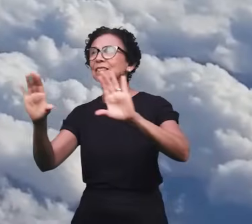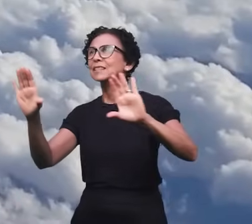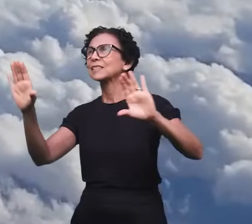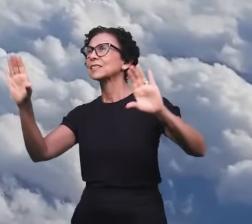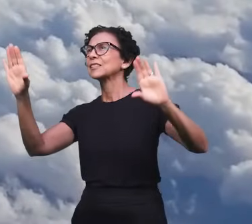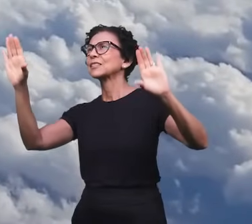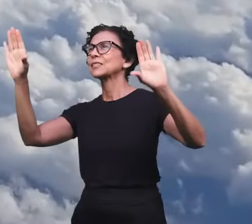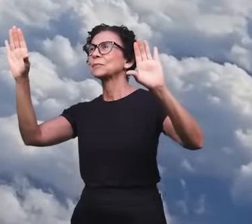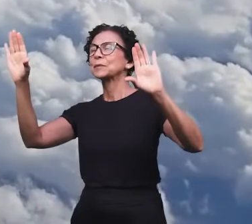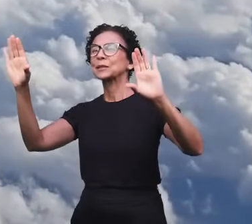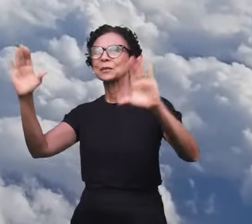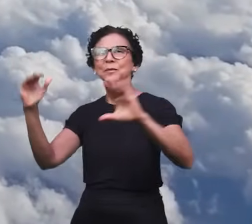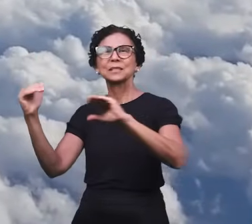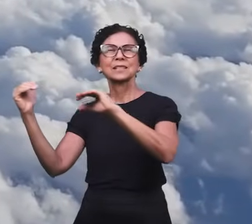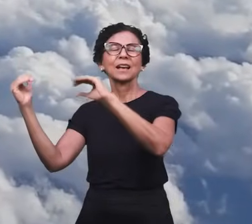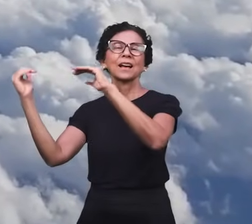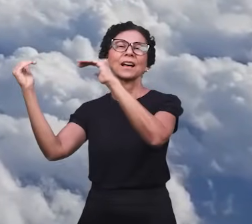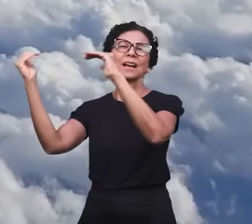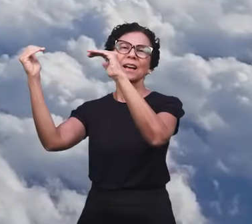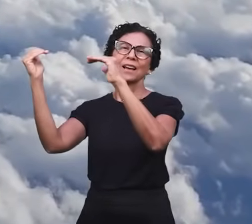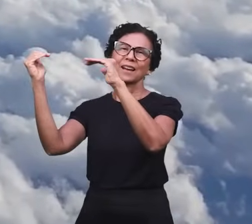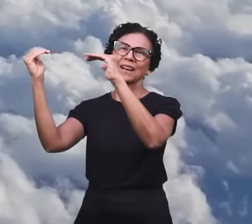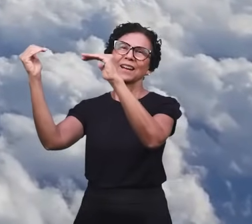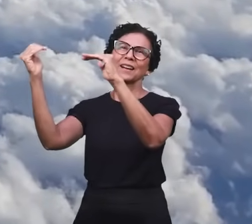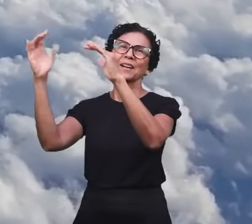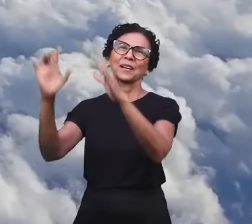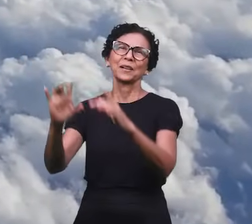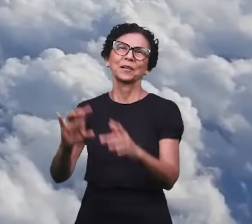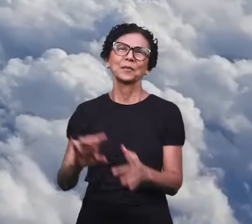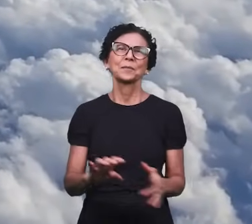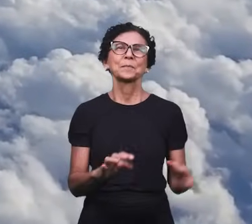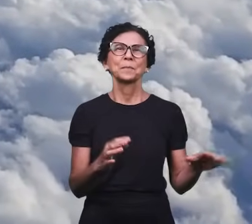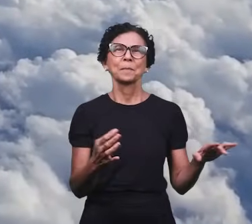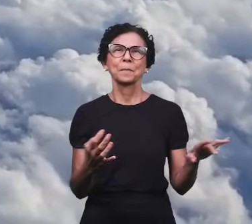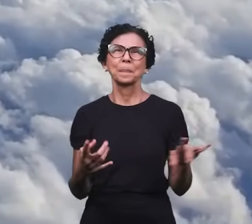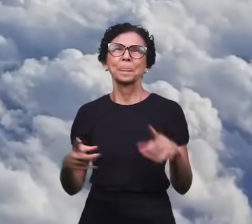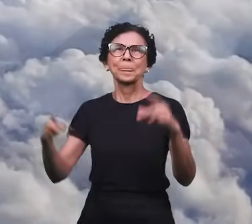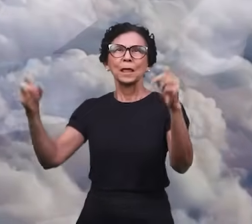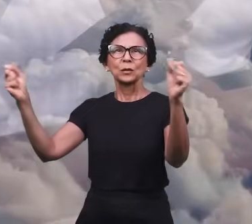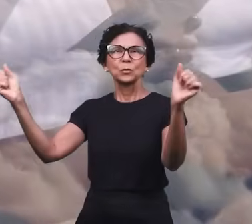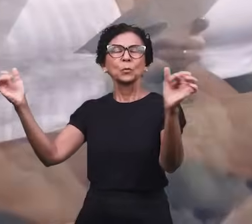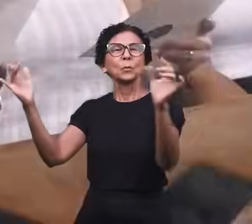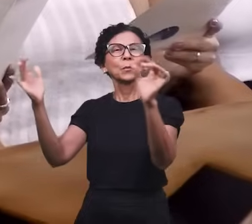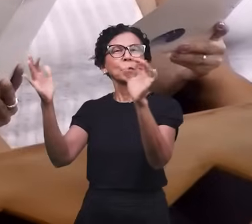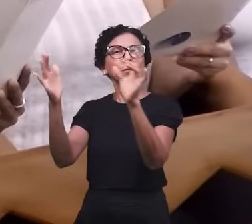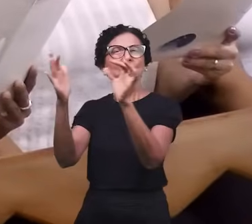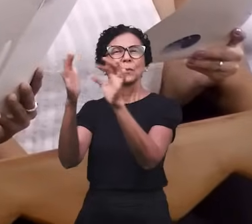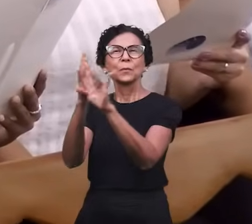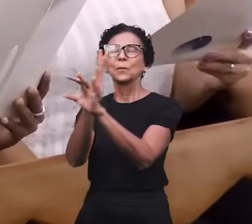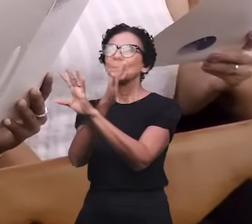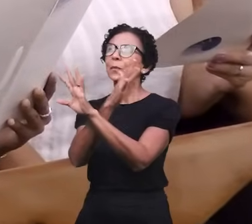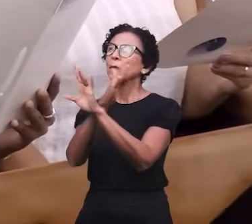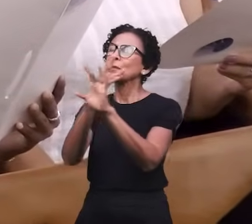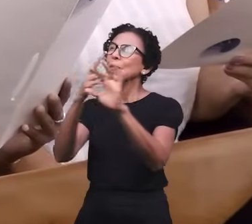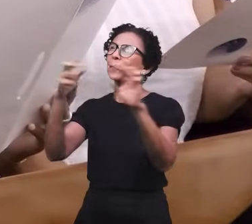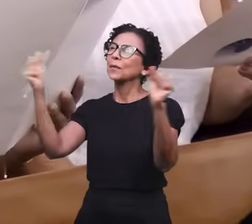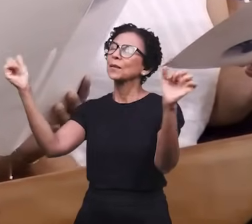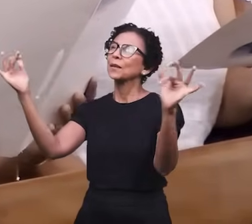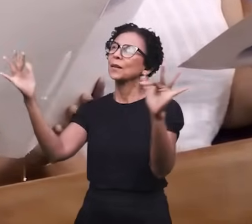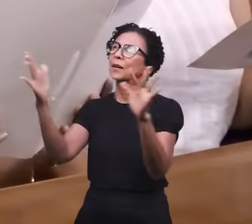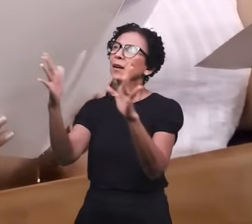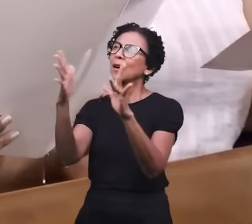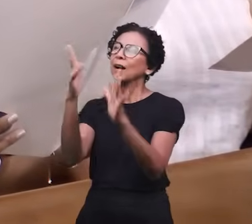sobre o céu. Sobre o céu seja tua